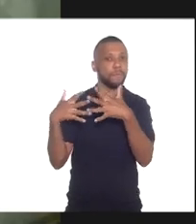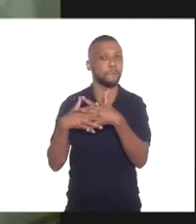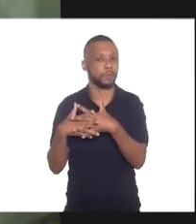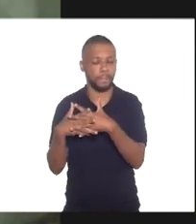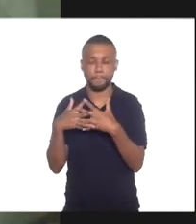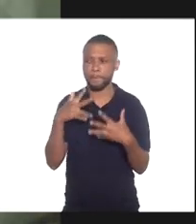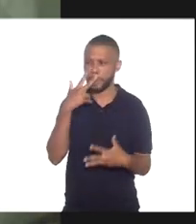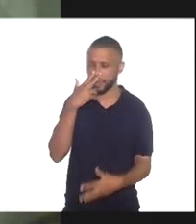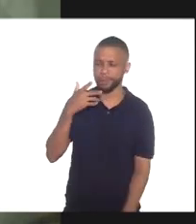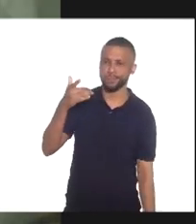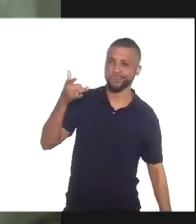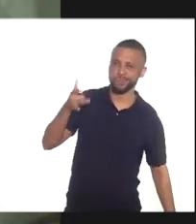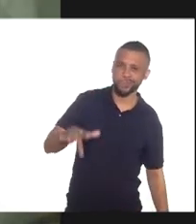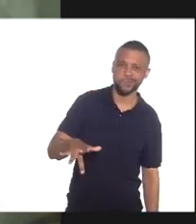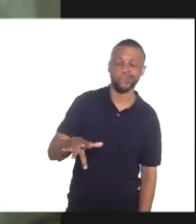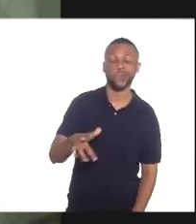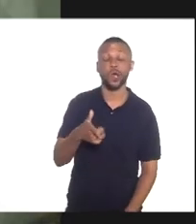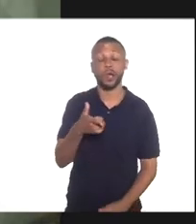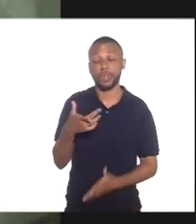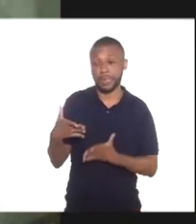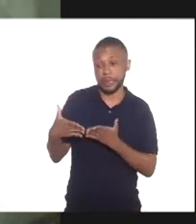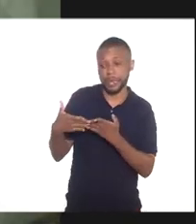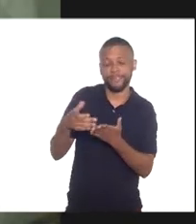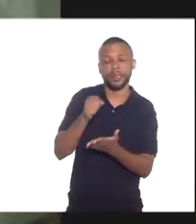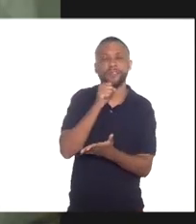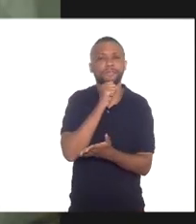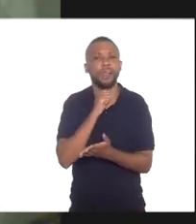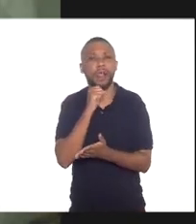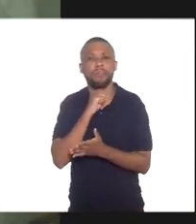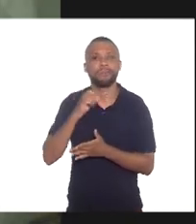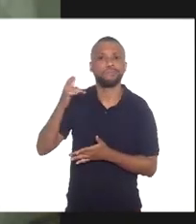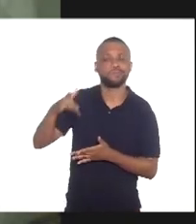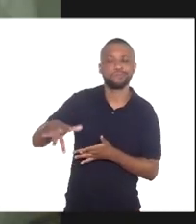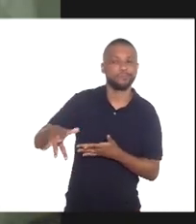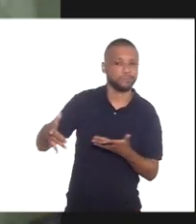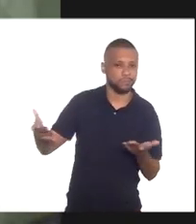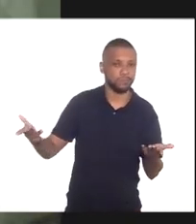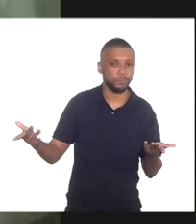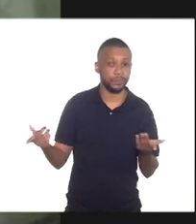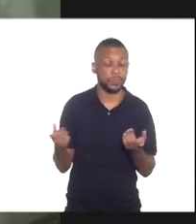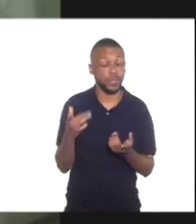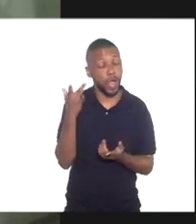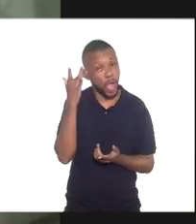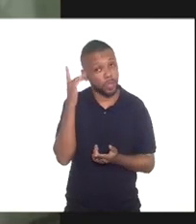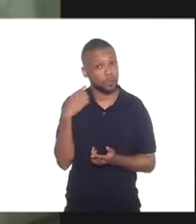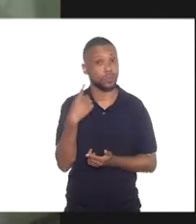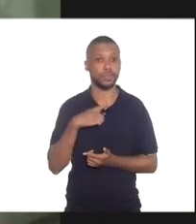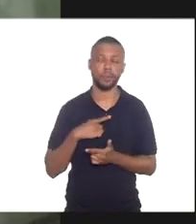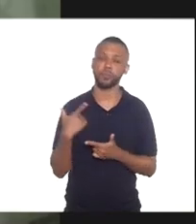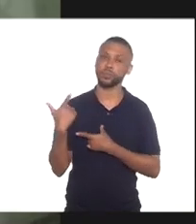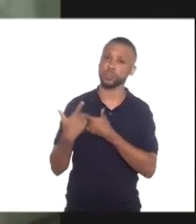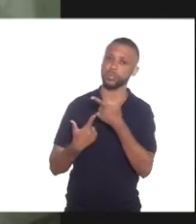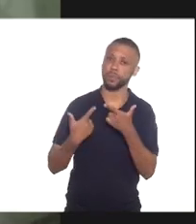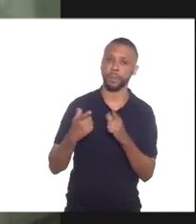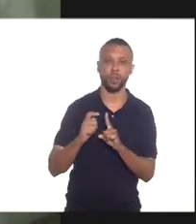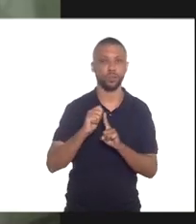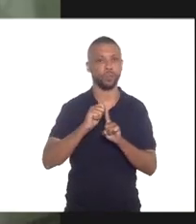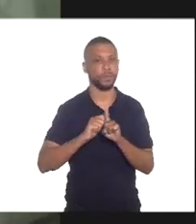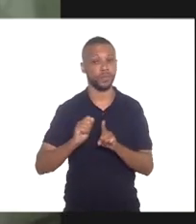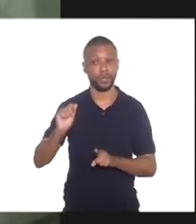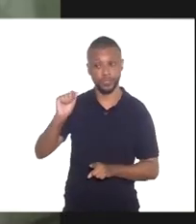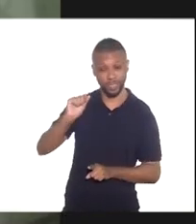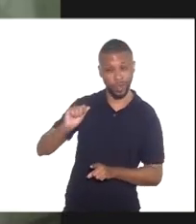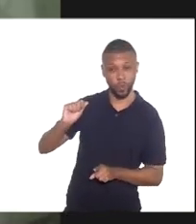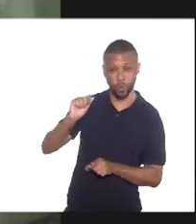ali de navios. Então, eu acho que nós temos aí muito trabalho em agosto, de agosto